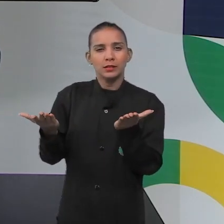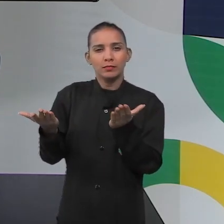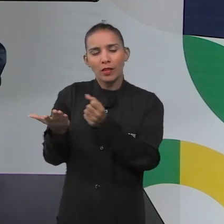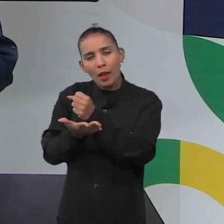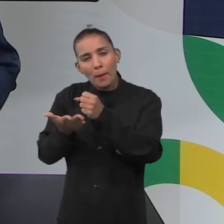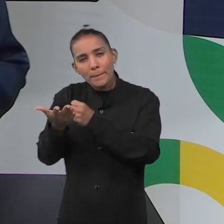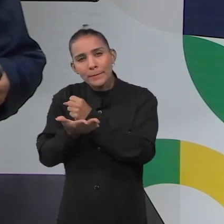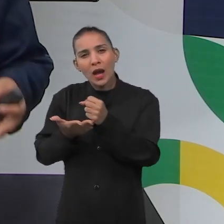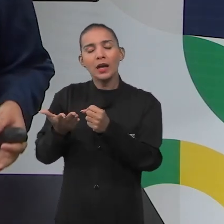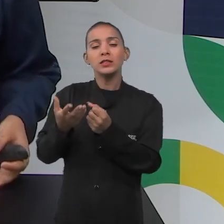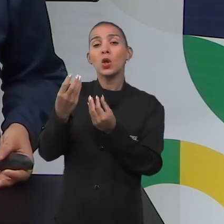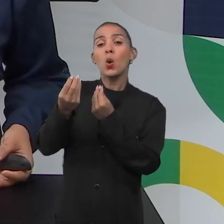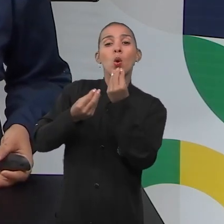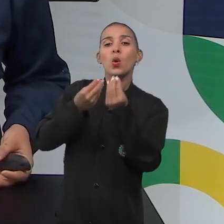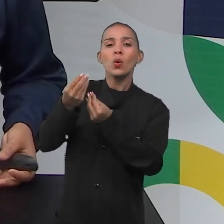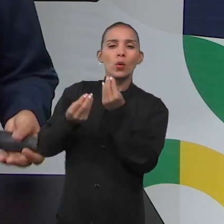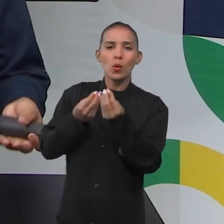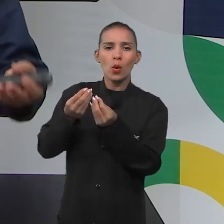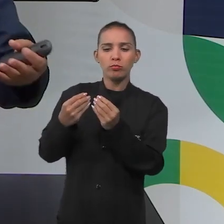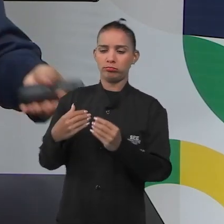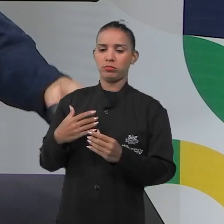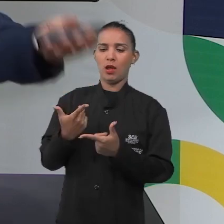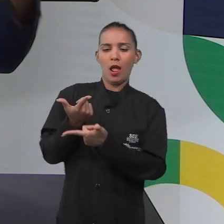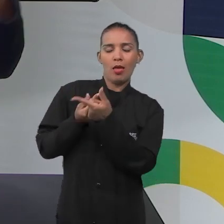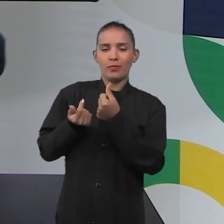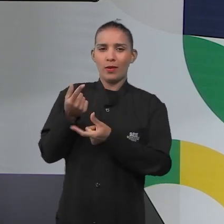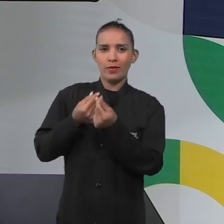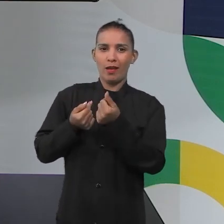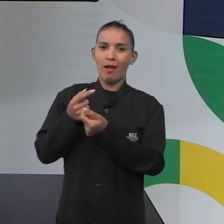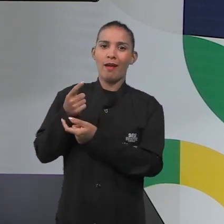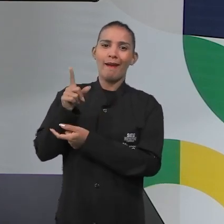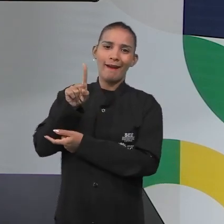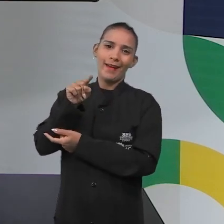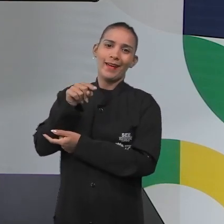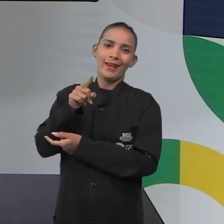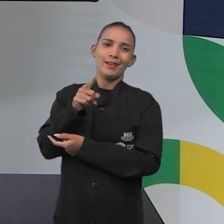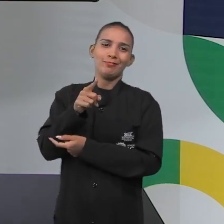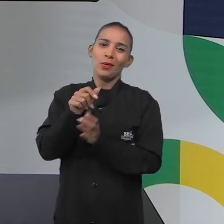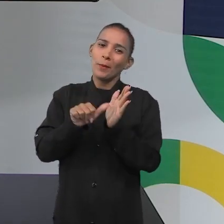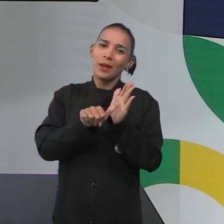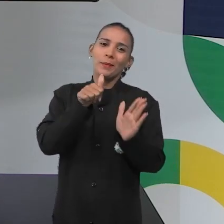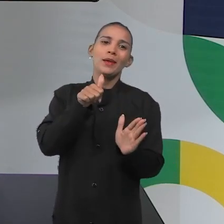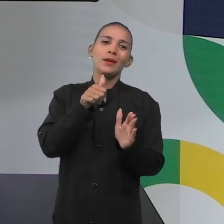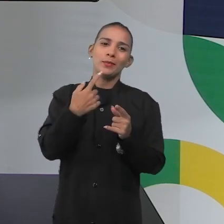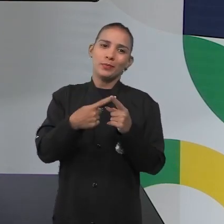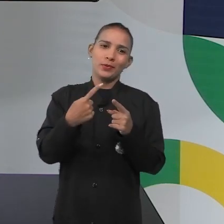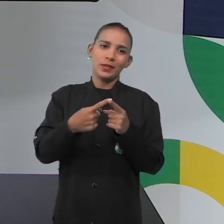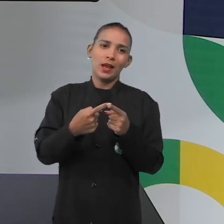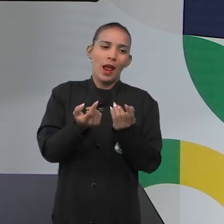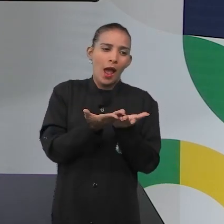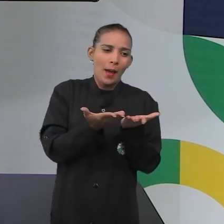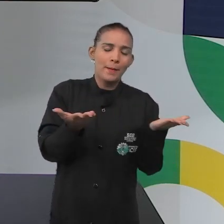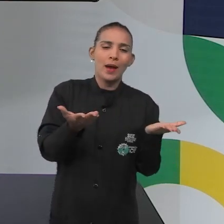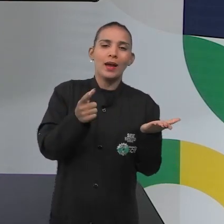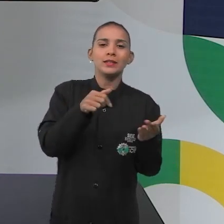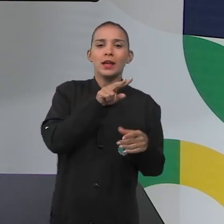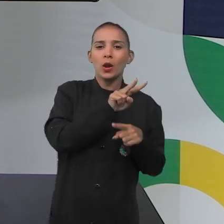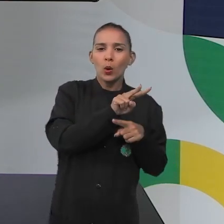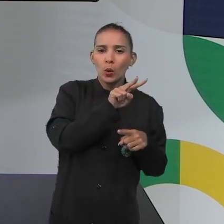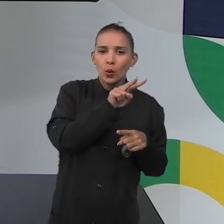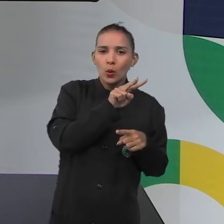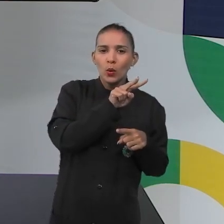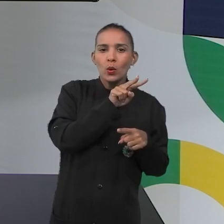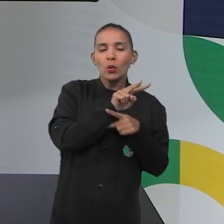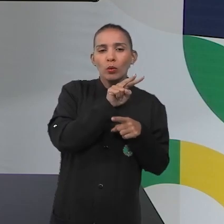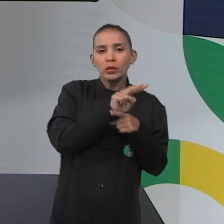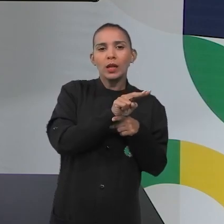vinha principalmente do setor primário. Se a gente falar aí de alguns anos atrás, a base da economia do Acre era principalmente a extração do